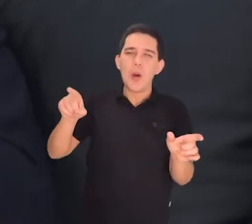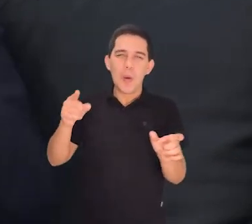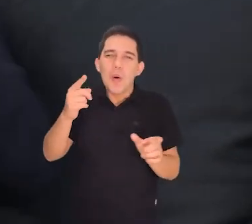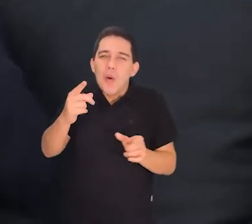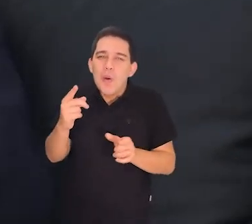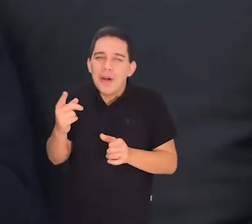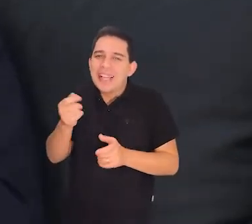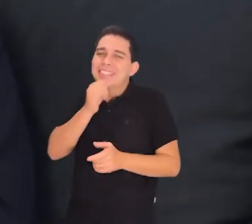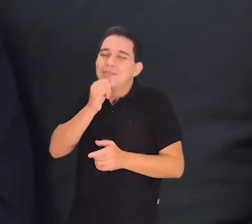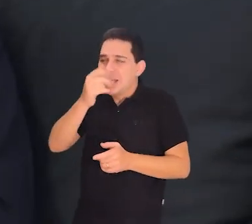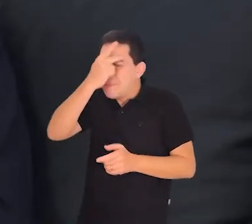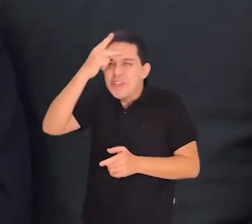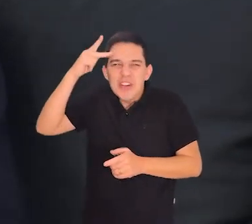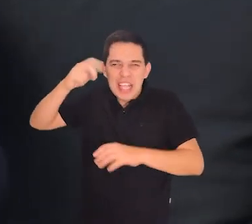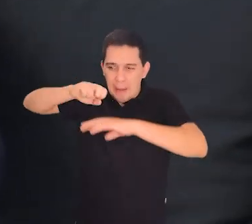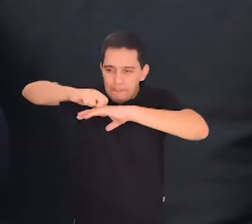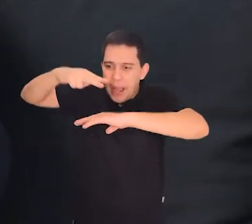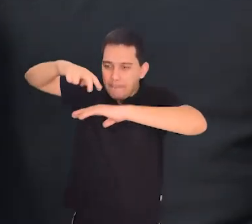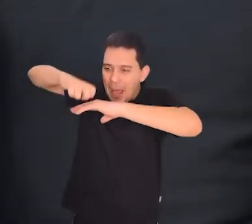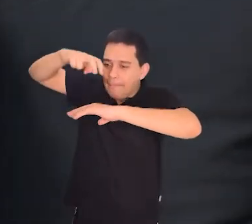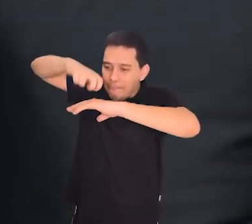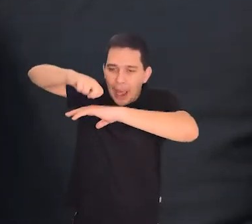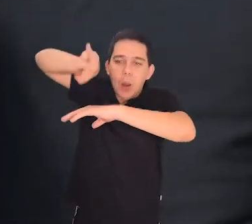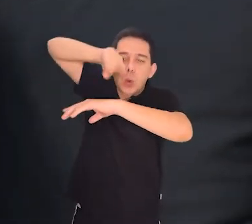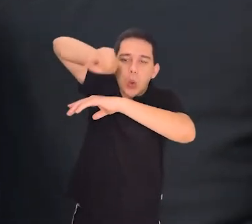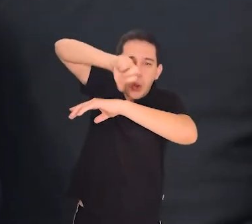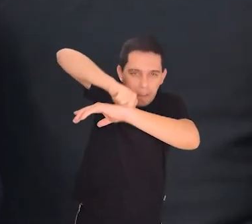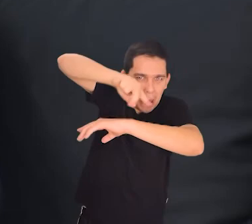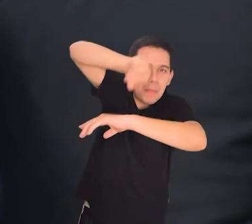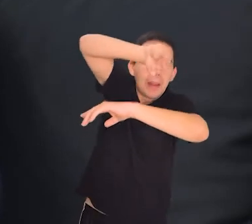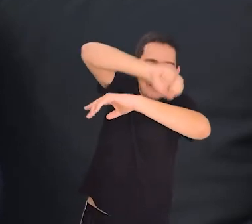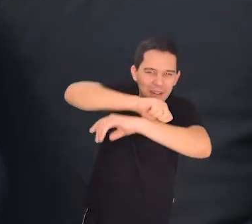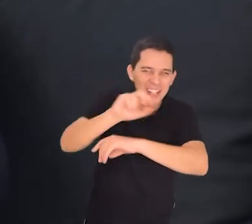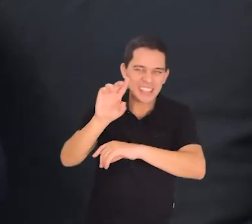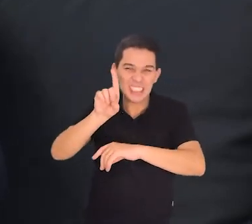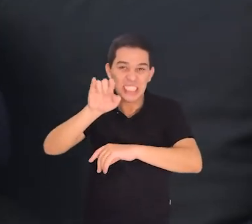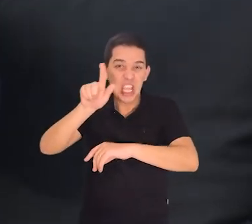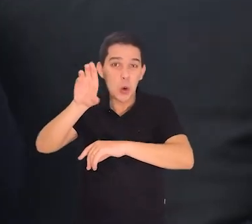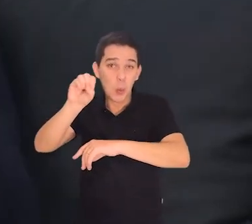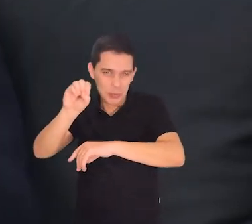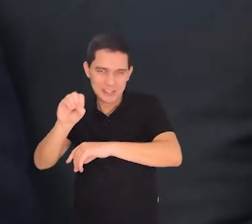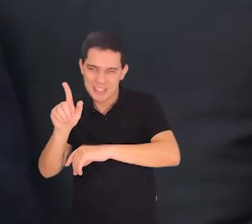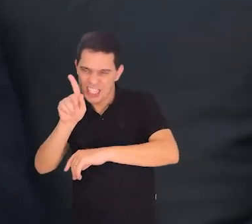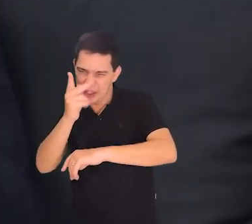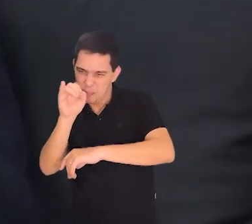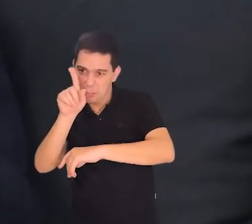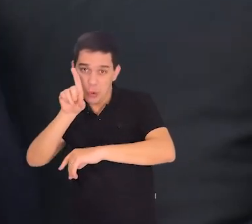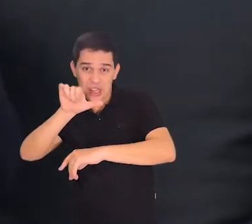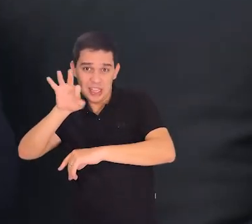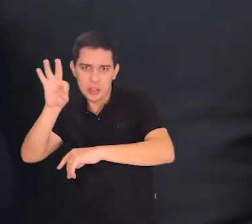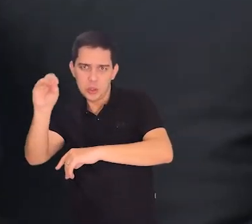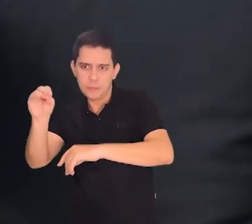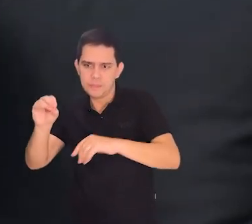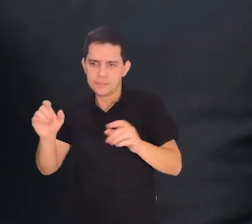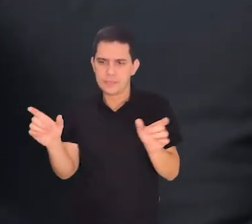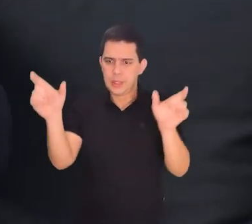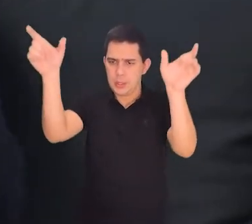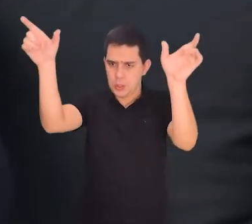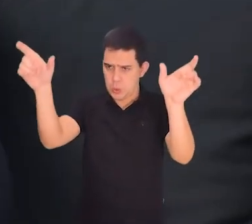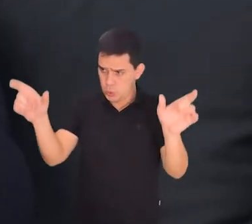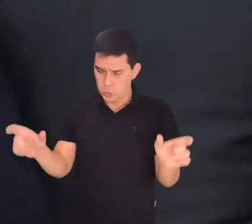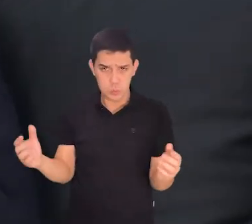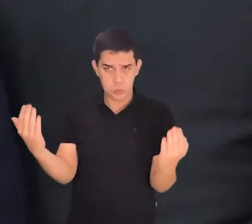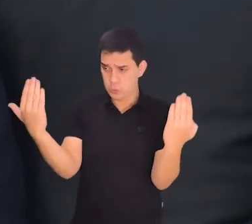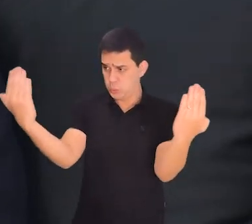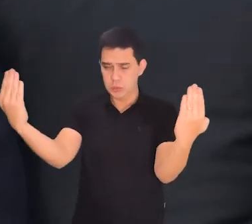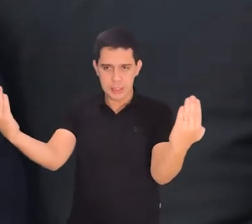de dar um mortal para trás. Se eu preencher esse questionário, o risco é altíssimo. Eu tenho certeza que se eu fizer isso,